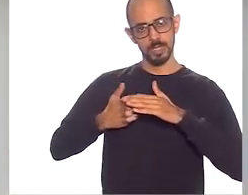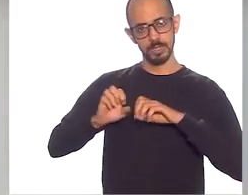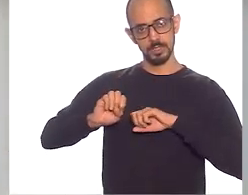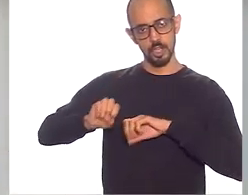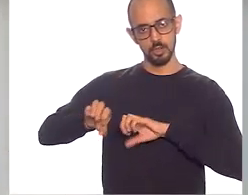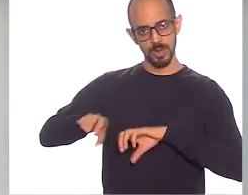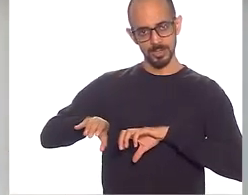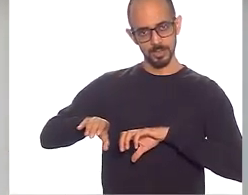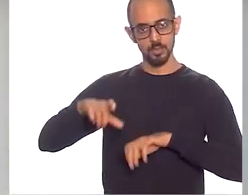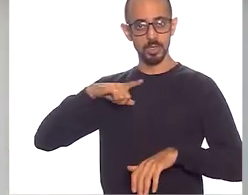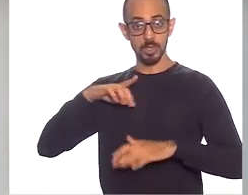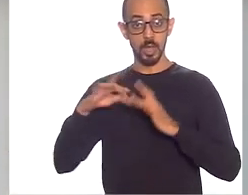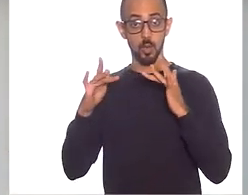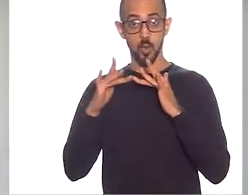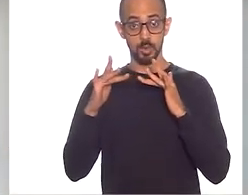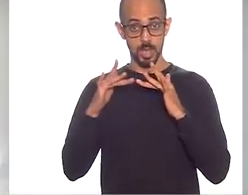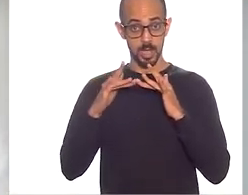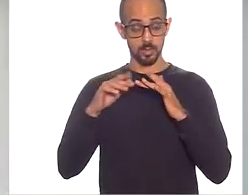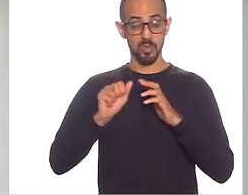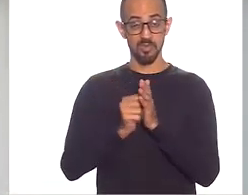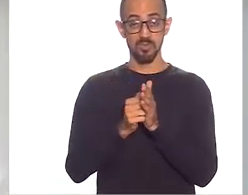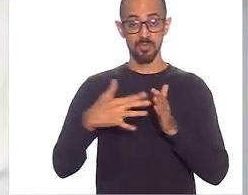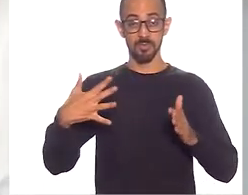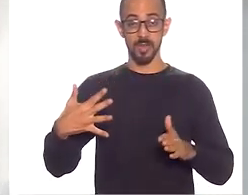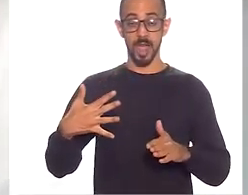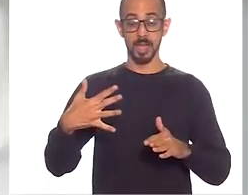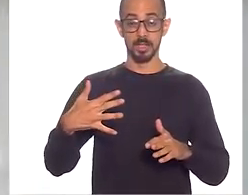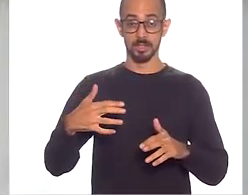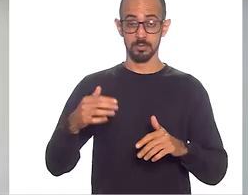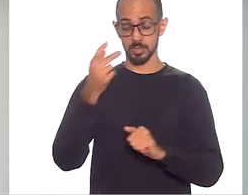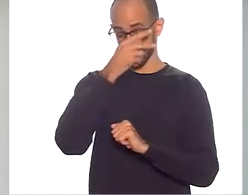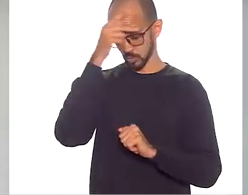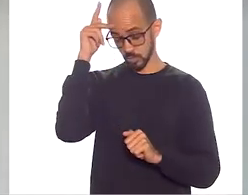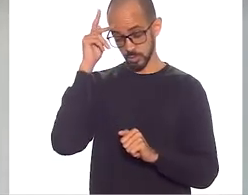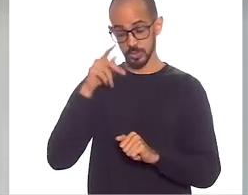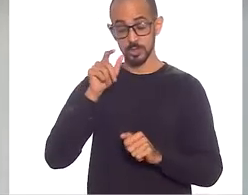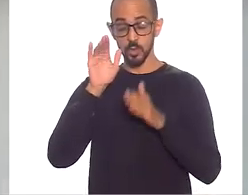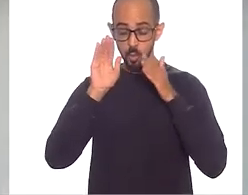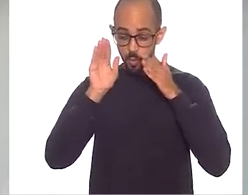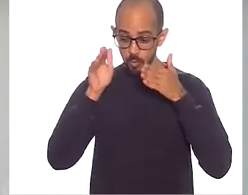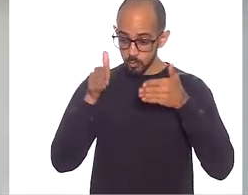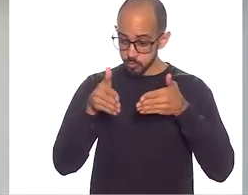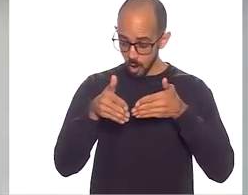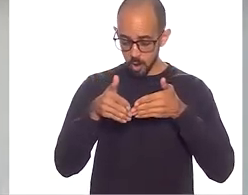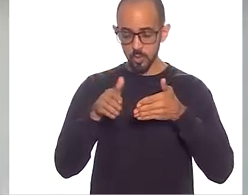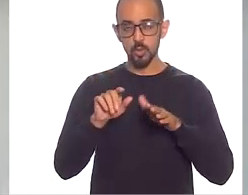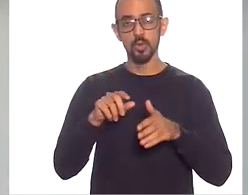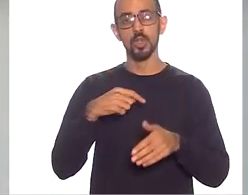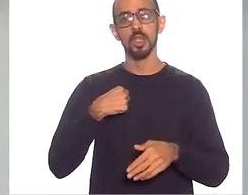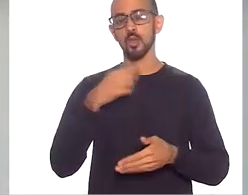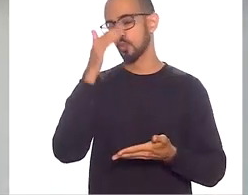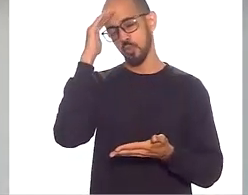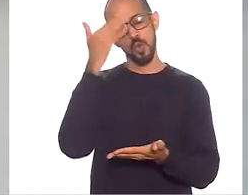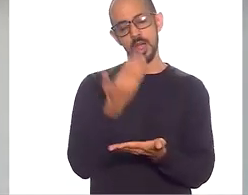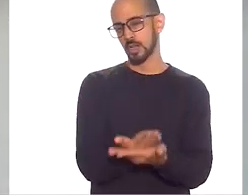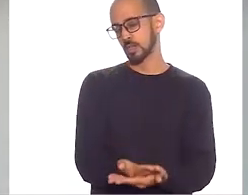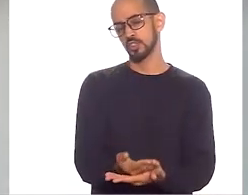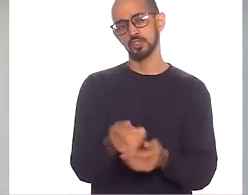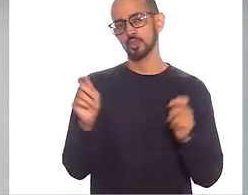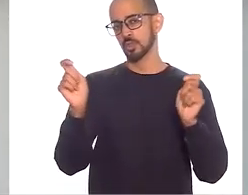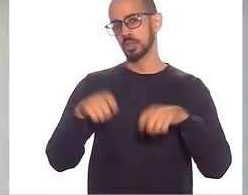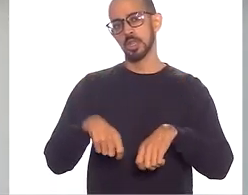muitos casos, né, e tendo um olhar muito focado para essa questão, eu